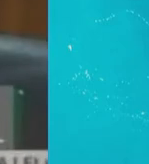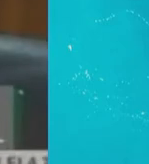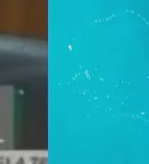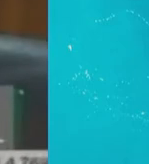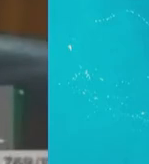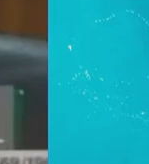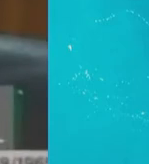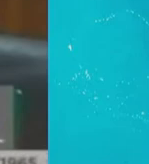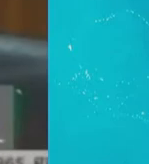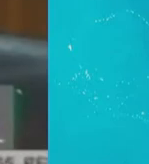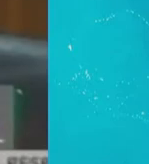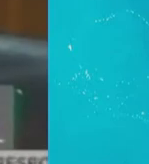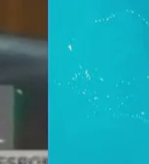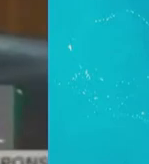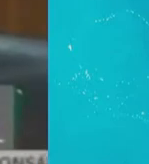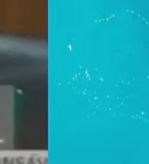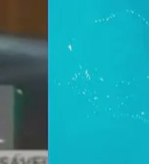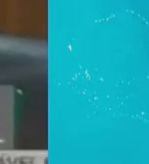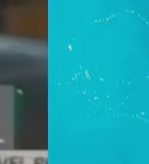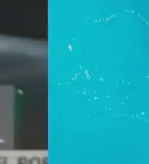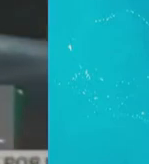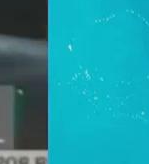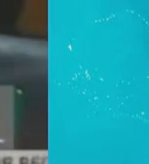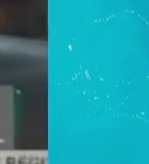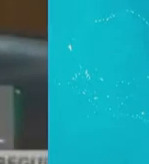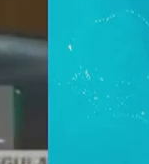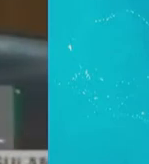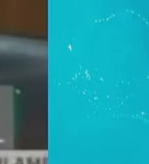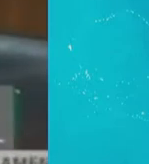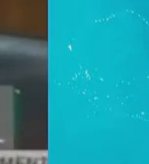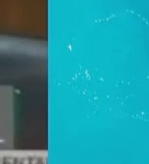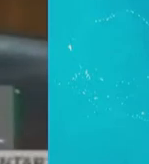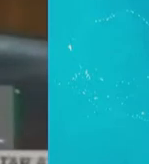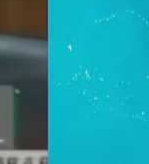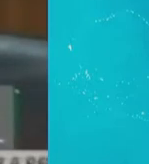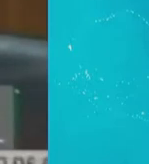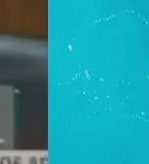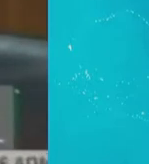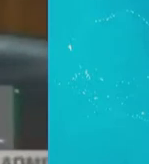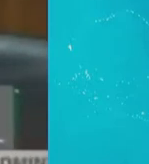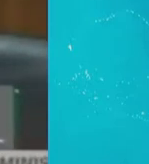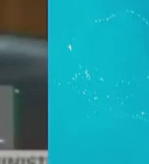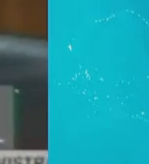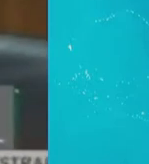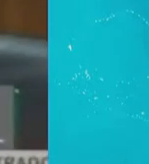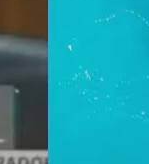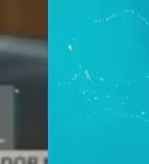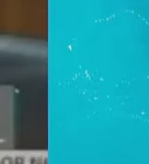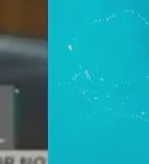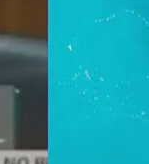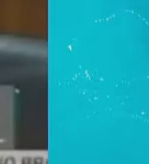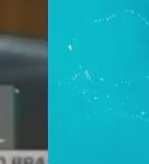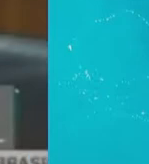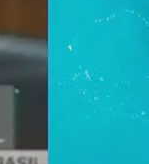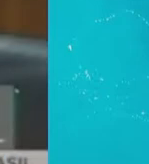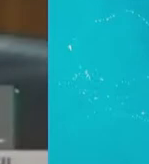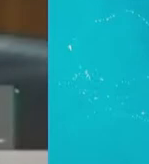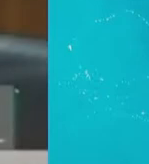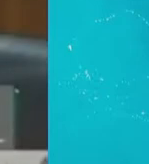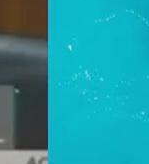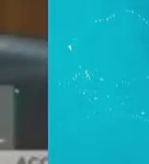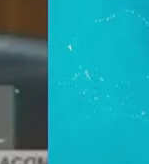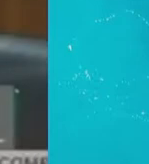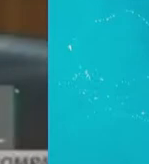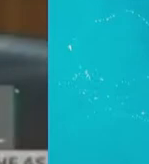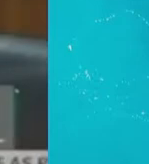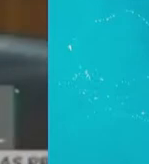vezes o Ministério Público, lá no interior dos nossos estados, está no cangote de um coitado de um prefeito que,